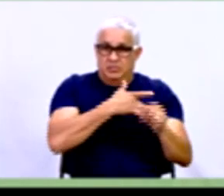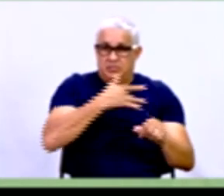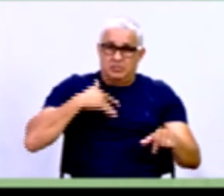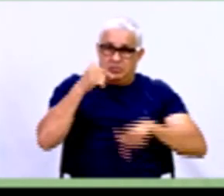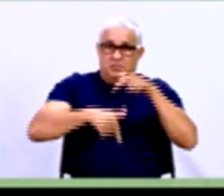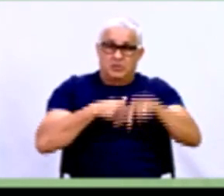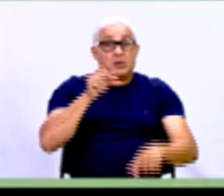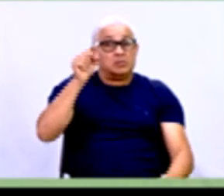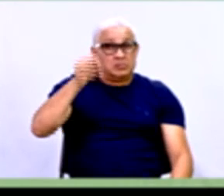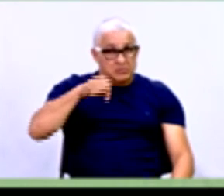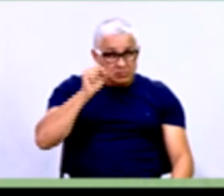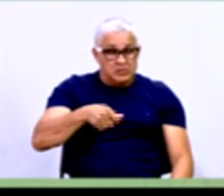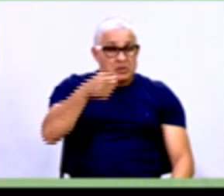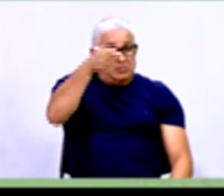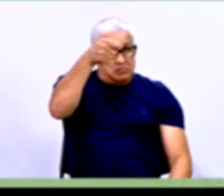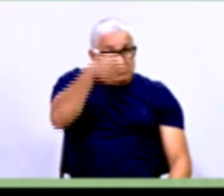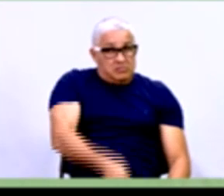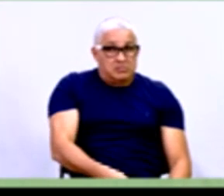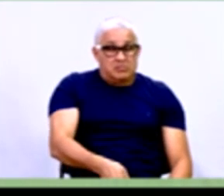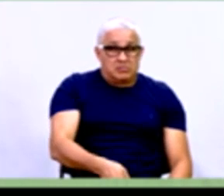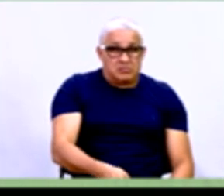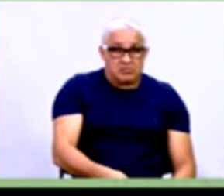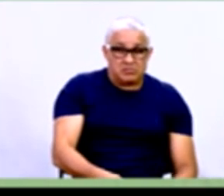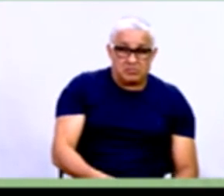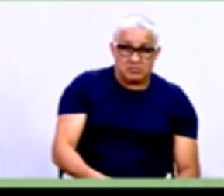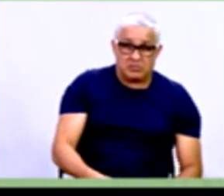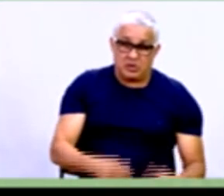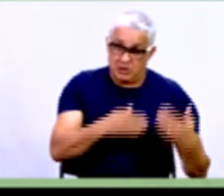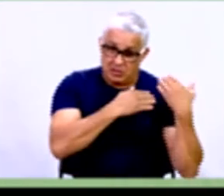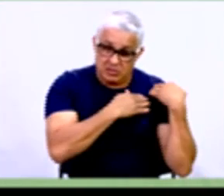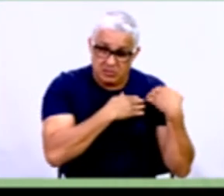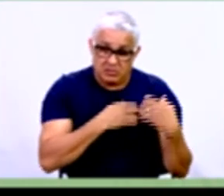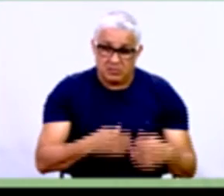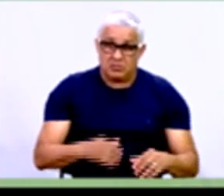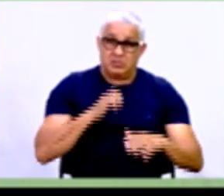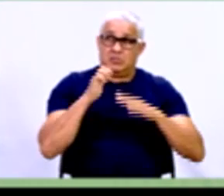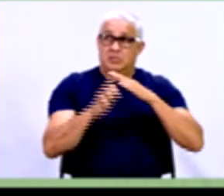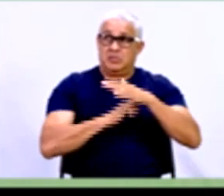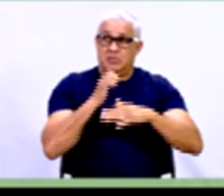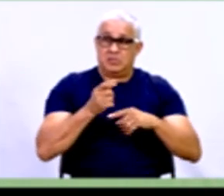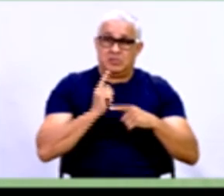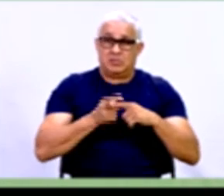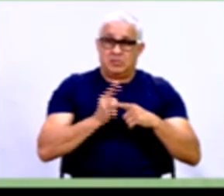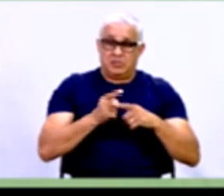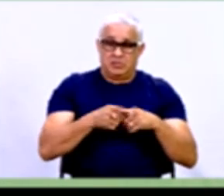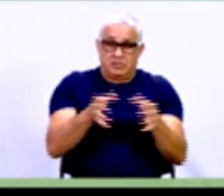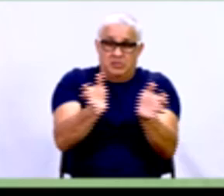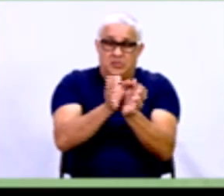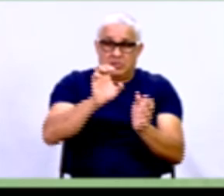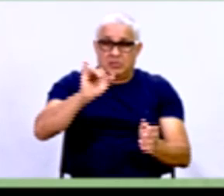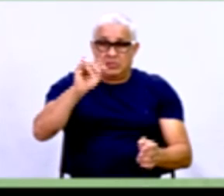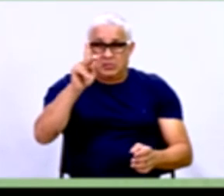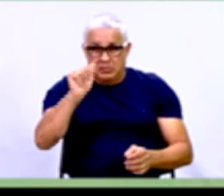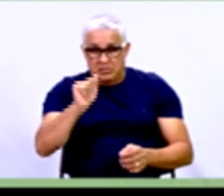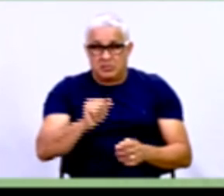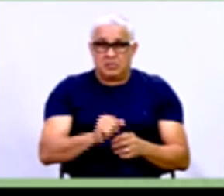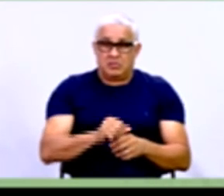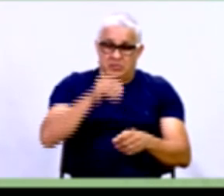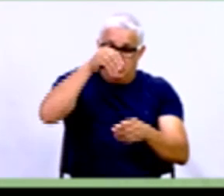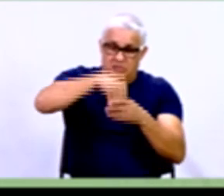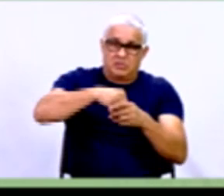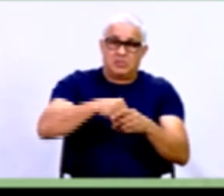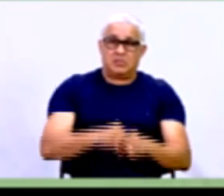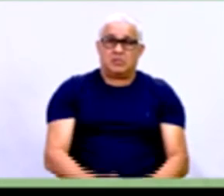Sim. É obrigação do elaborador, do empregador, elaboração, porque ele vai formar uma CIPA, na verdade, uma Comissão Interna de Prevenção de